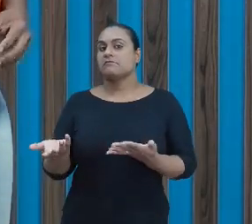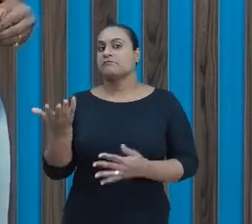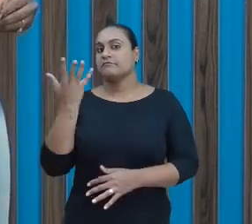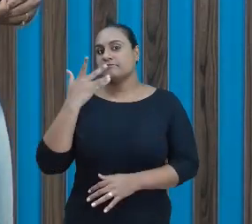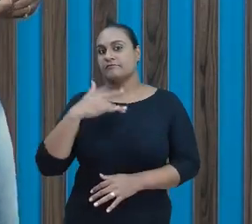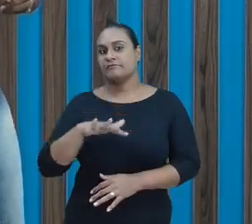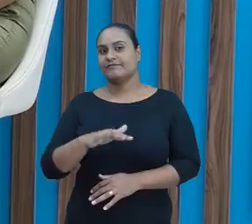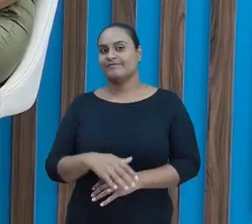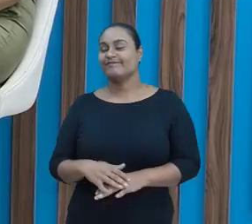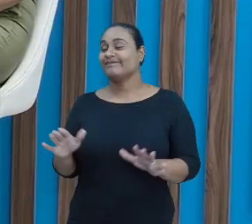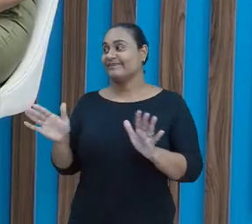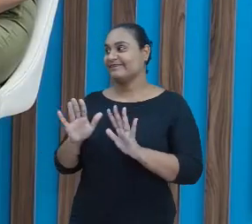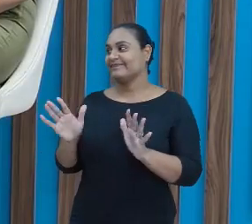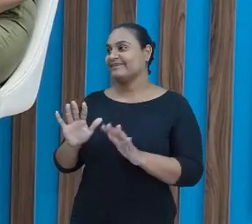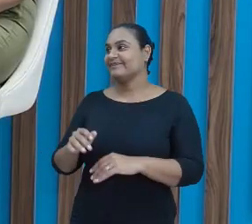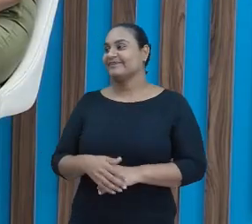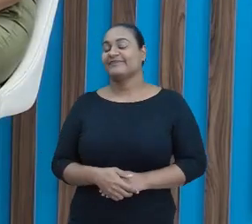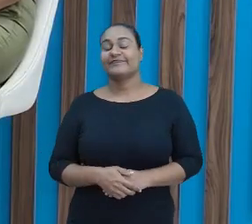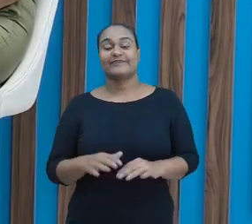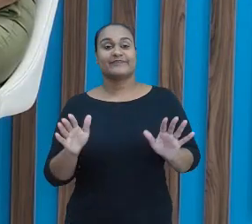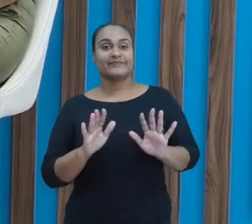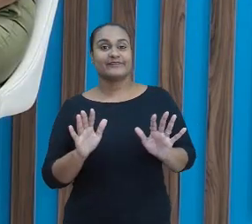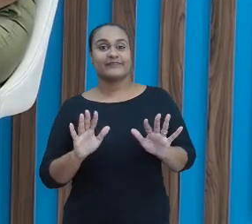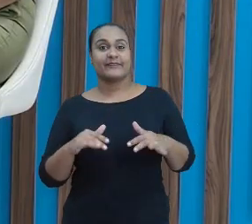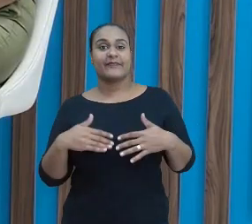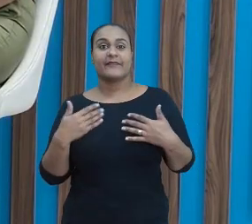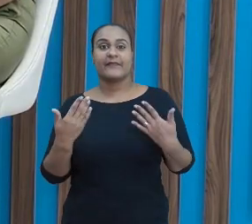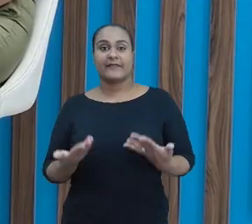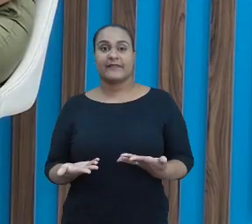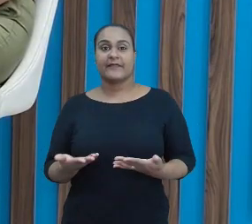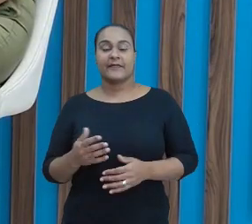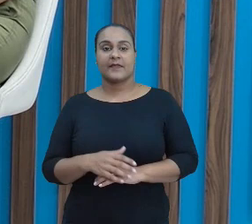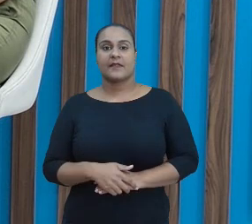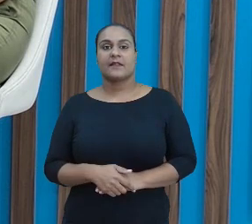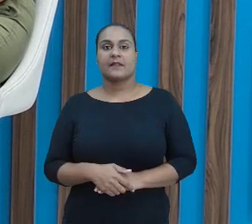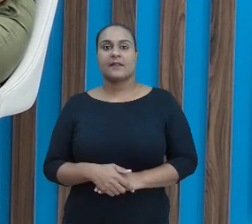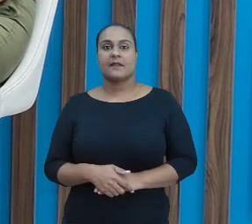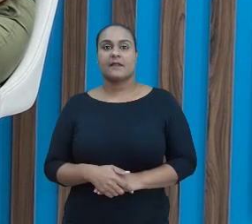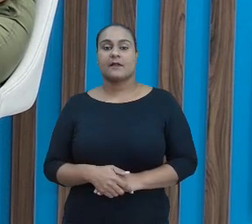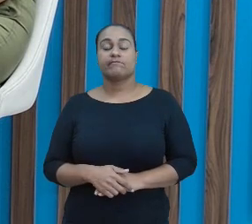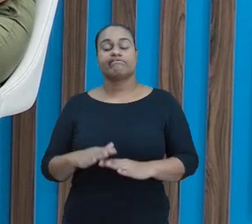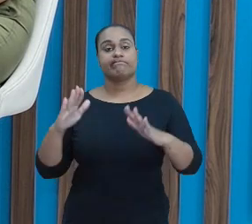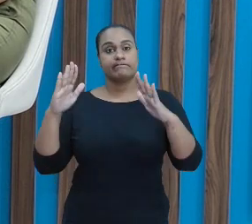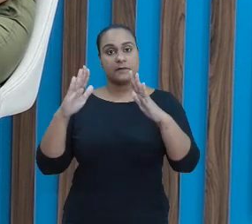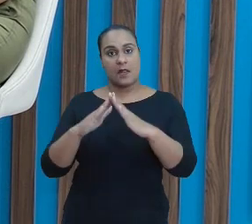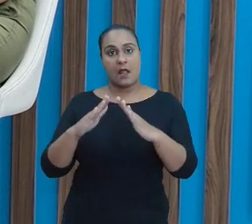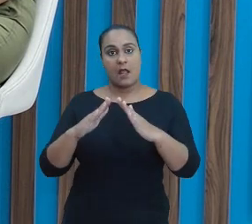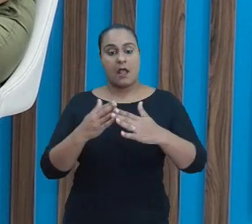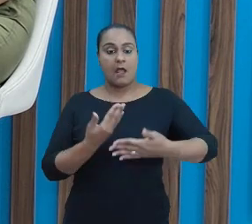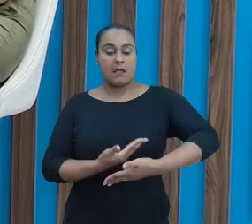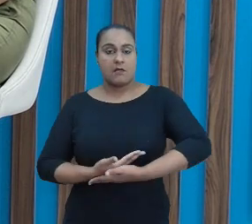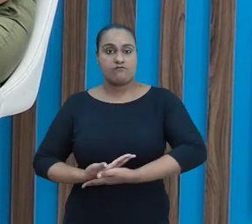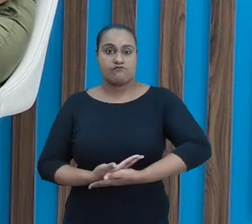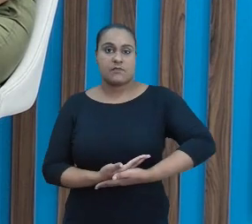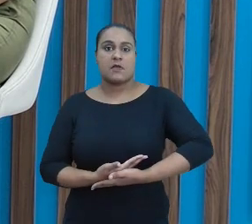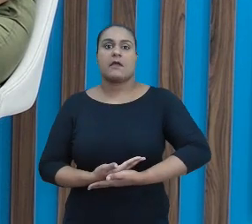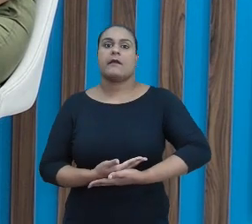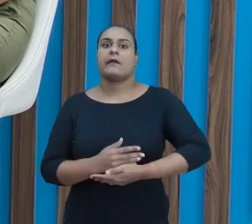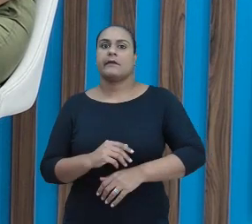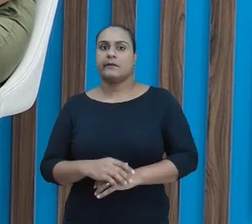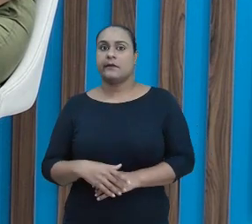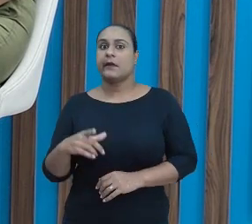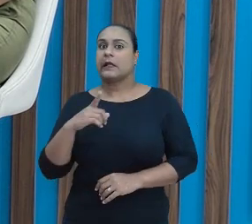Oi, Emília. Olá, Ivânia. Então, na creche já tivemos criança também